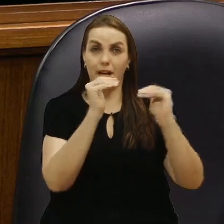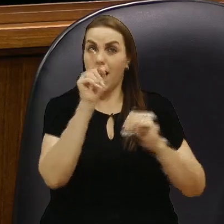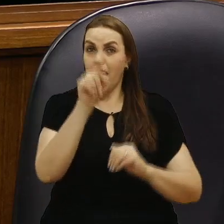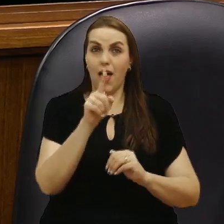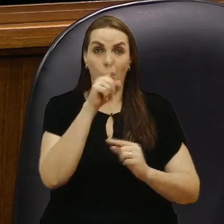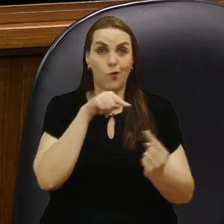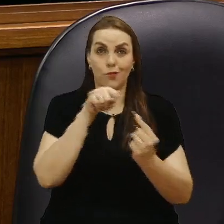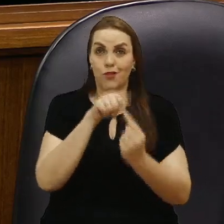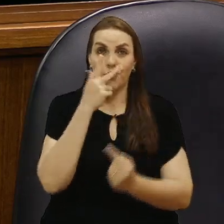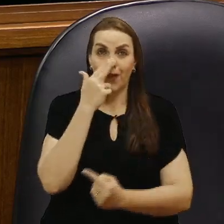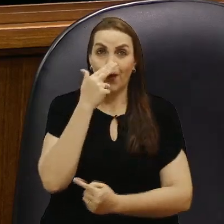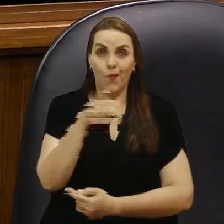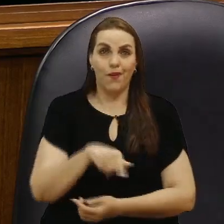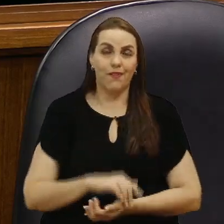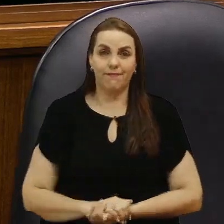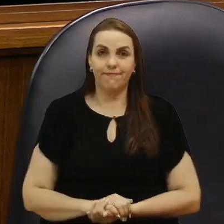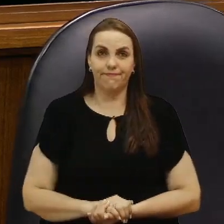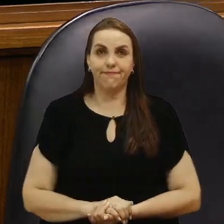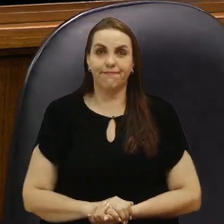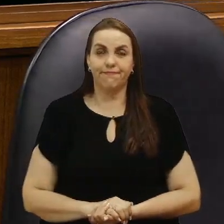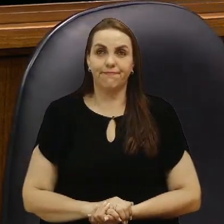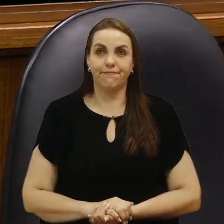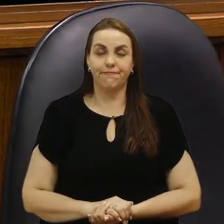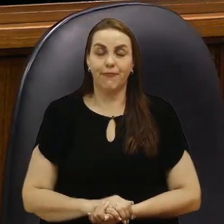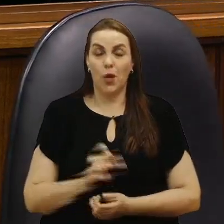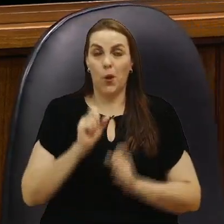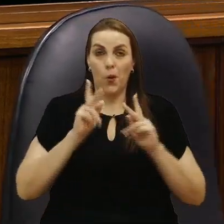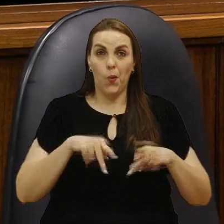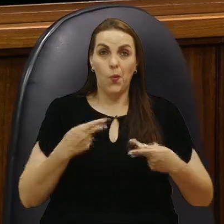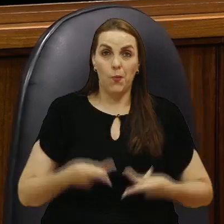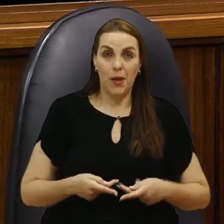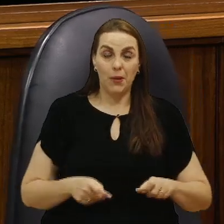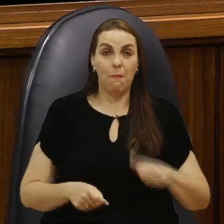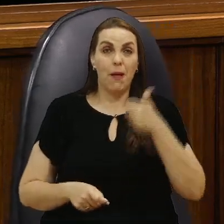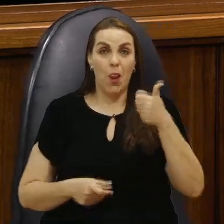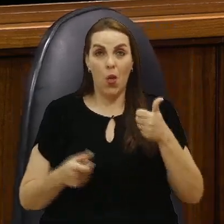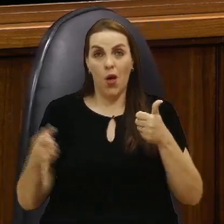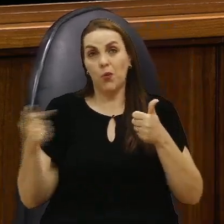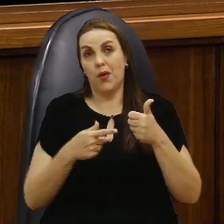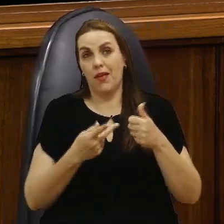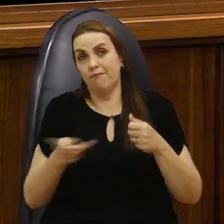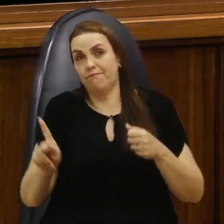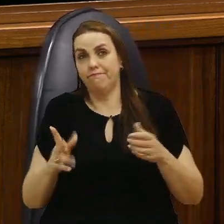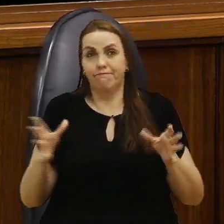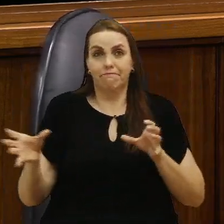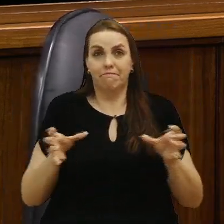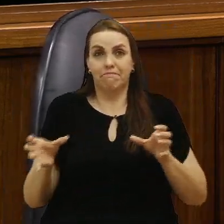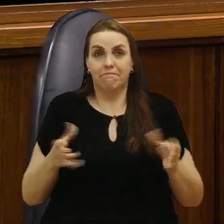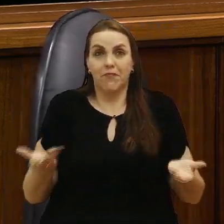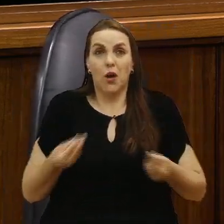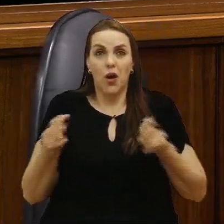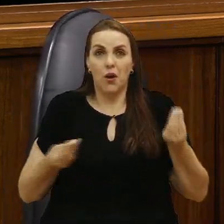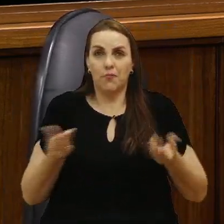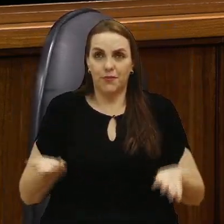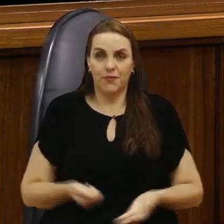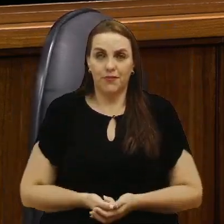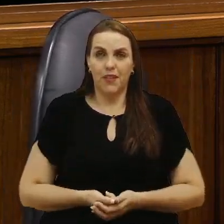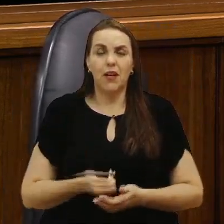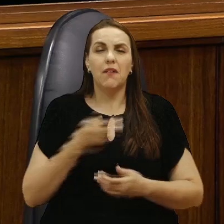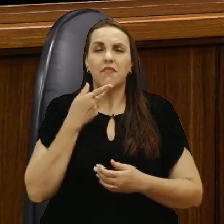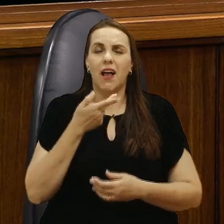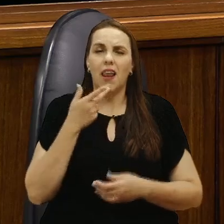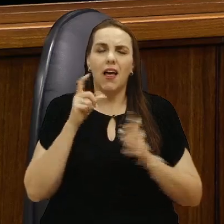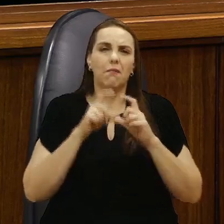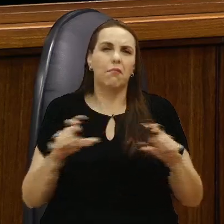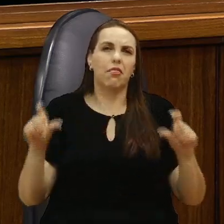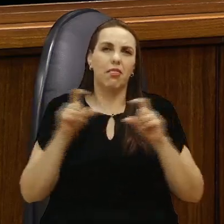ideia de que um ser humano é melhor que o outro, que a gente pode falar frases, que a gente pode